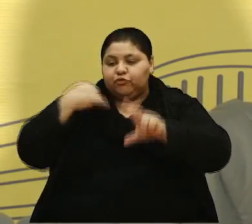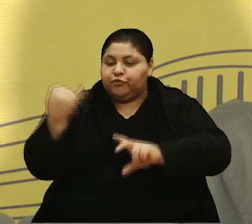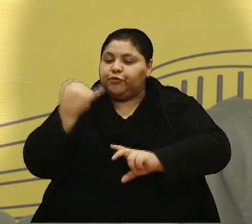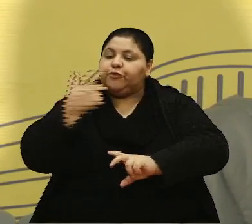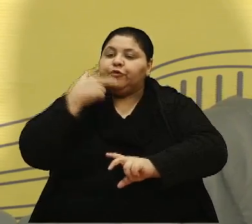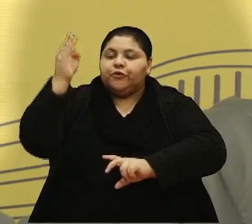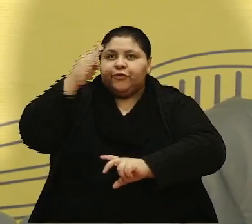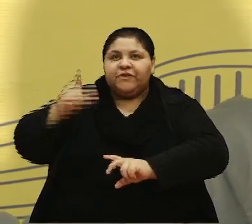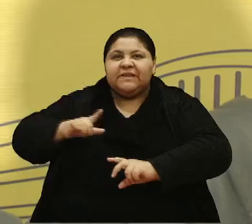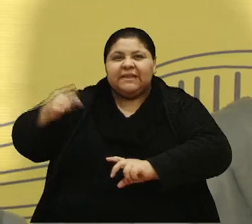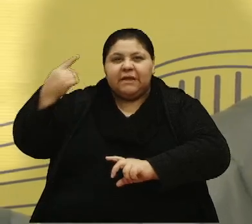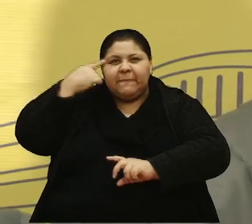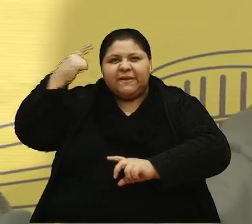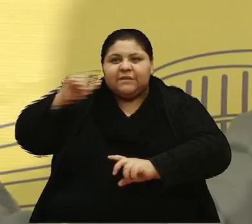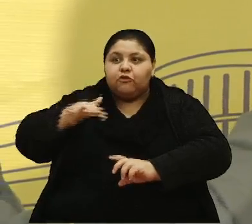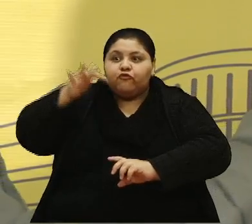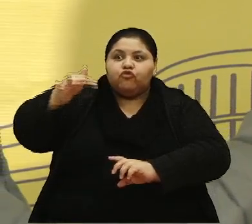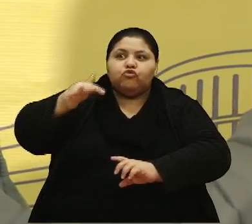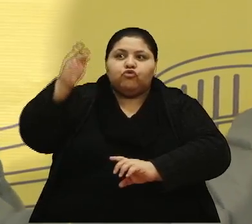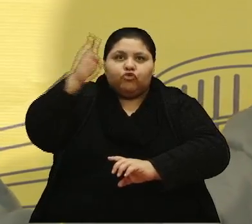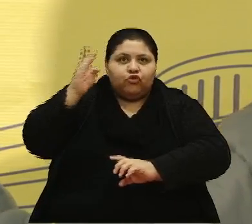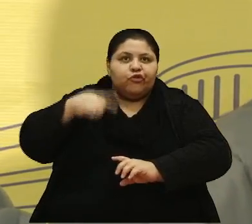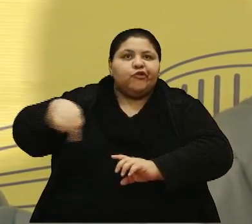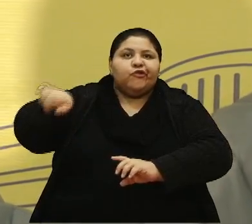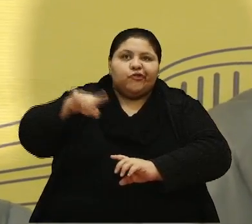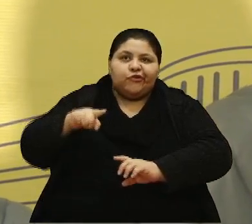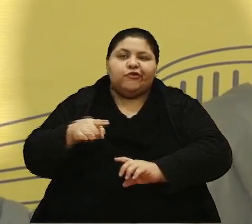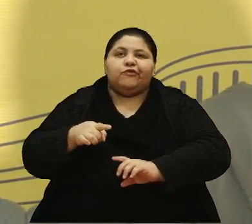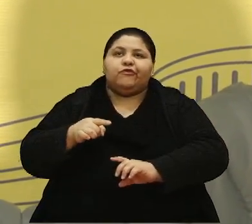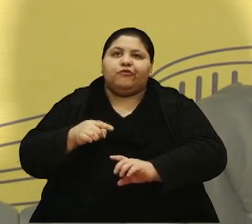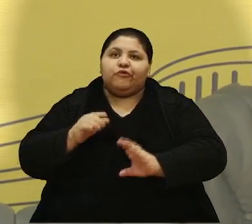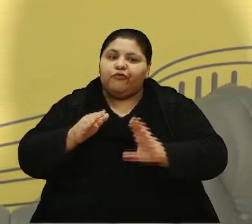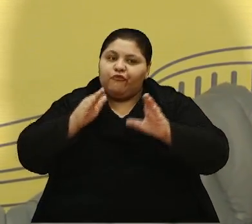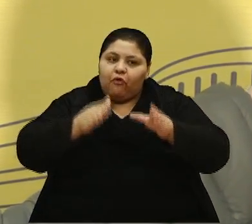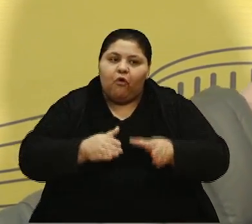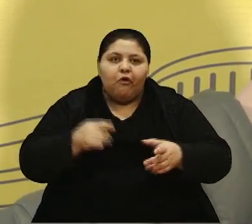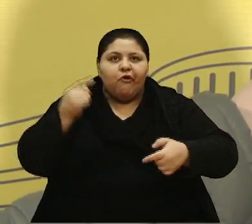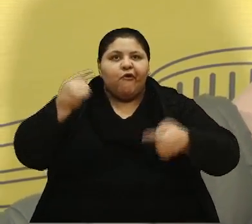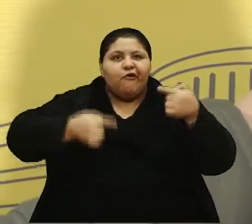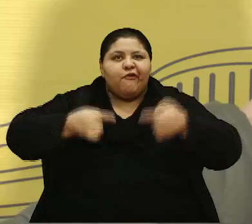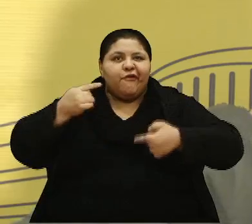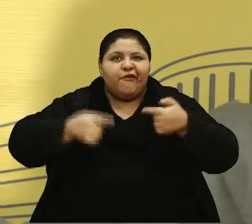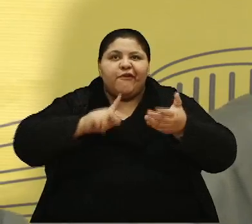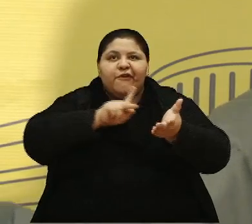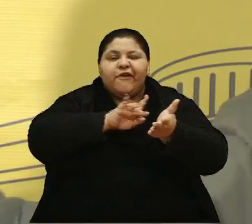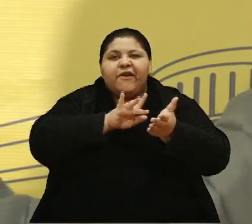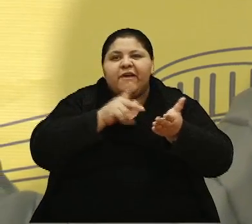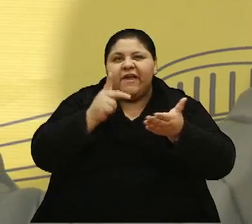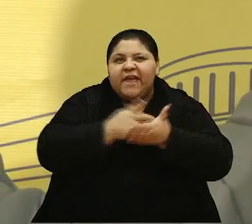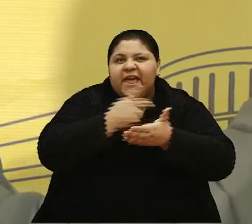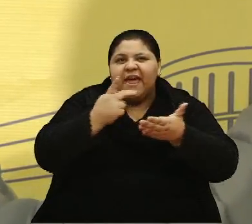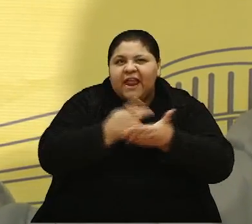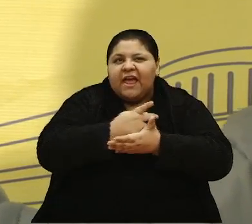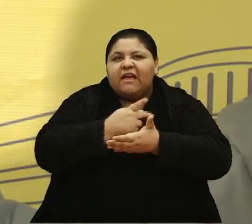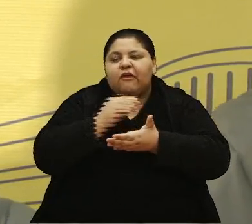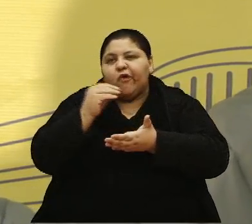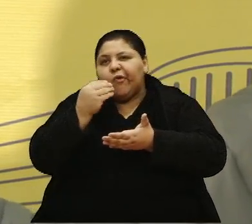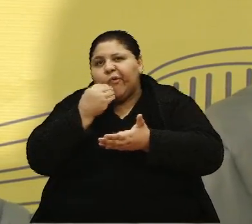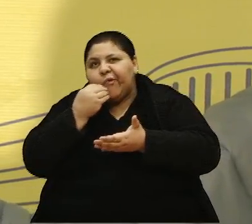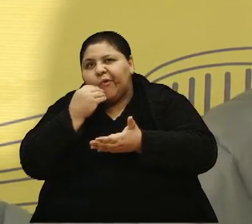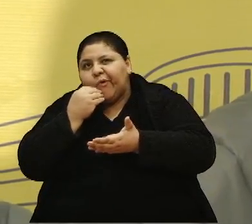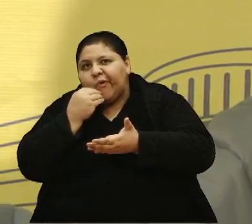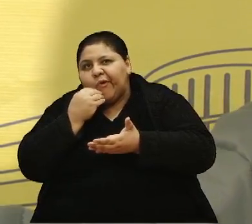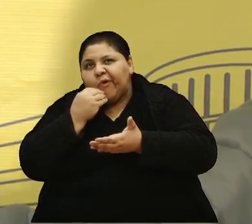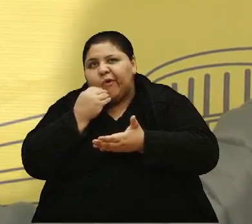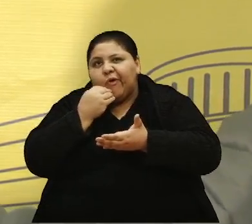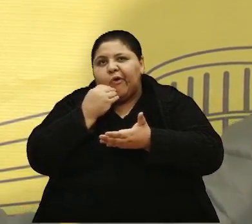tem que pensar o futuro da nossa nação e a gente volta e meia cai num discurso aí falacioso, oportunista e obviamente com um curral